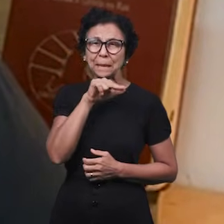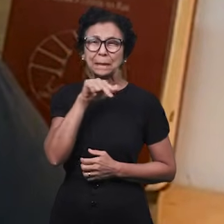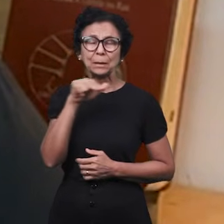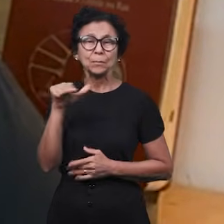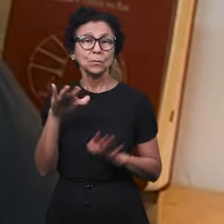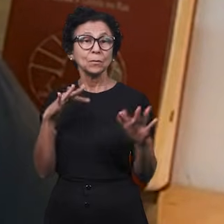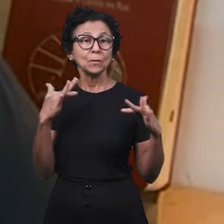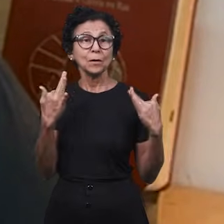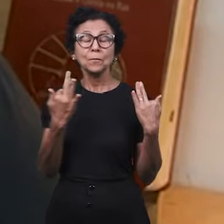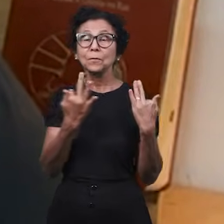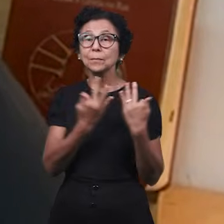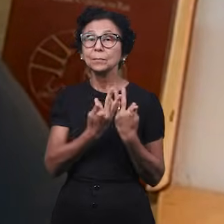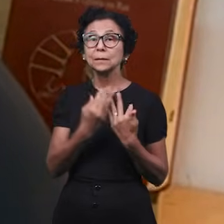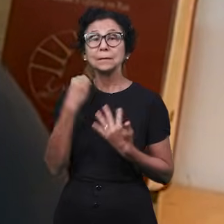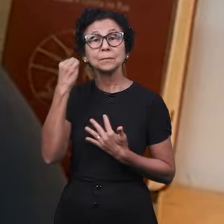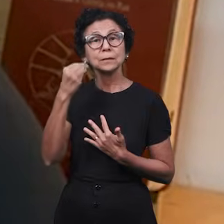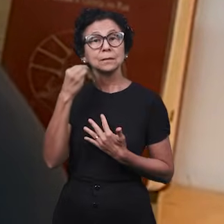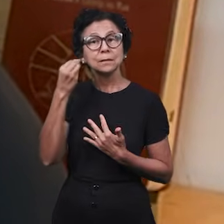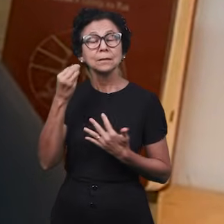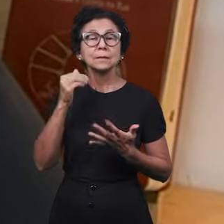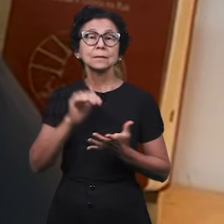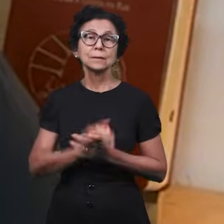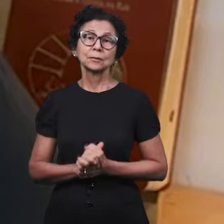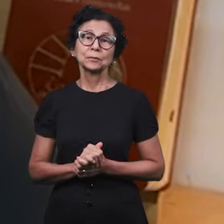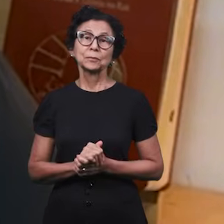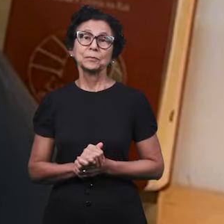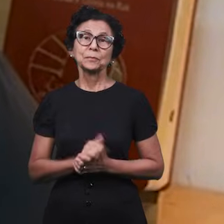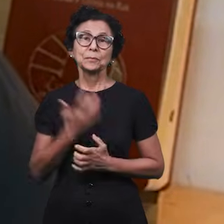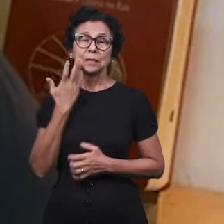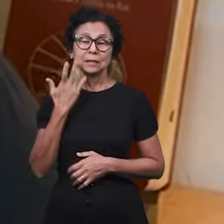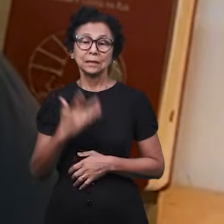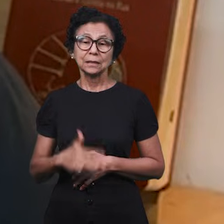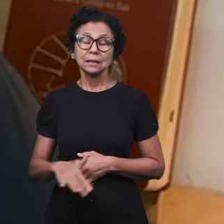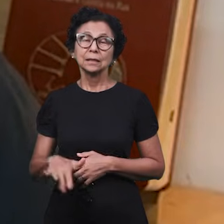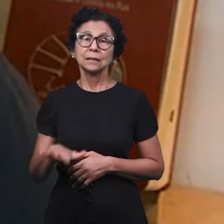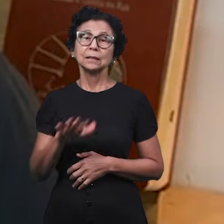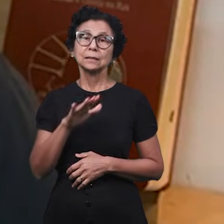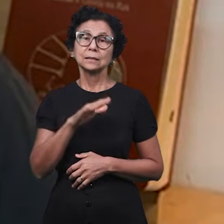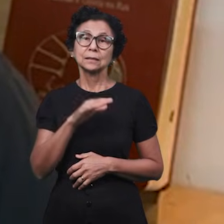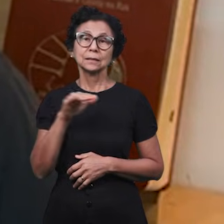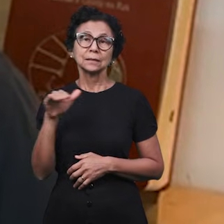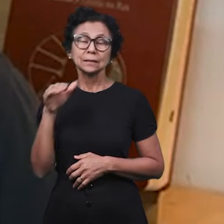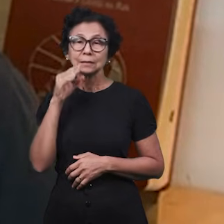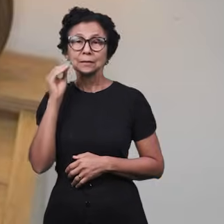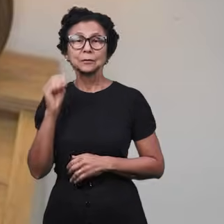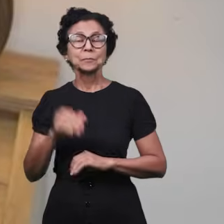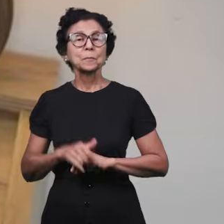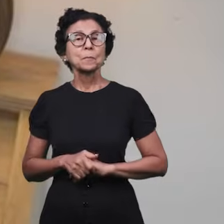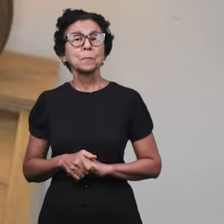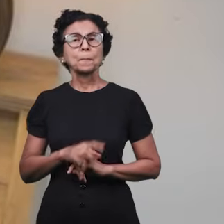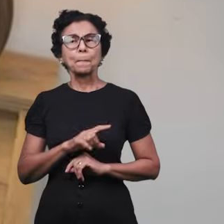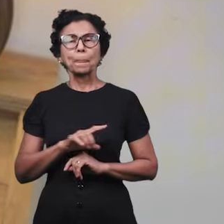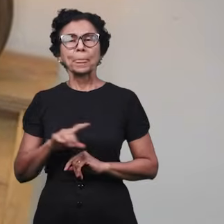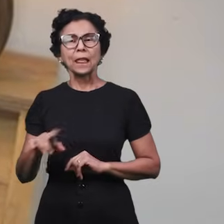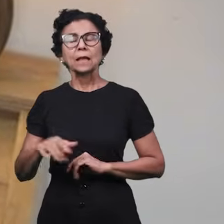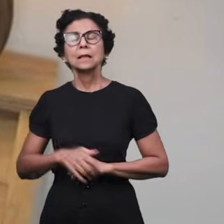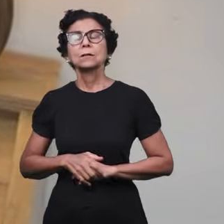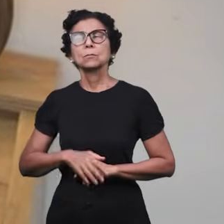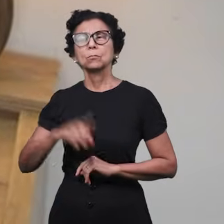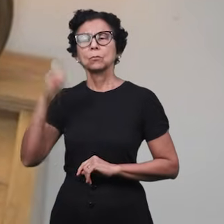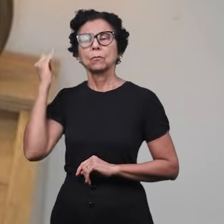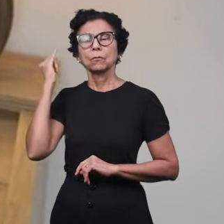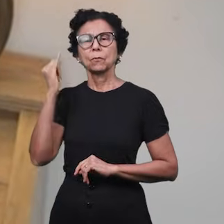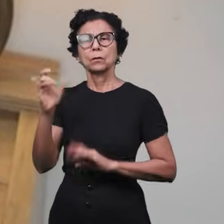grande experiência numa evangelização de crianças. Nessa evangelização de crianças, eles se definiram. O Senhor